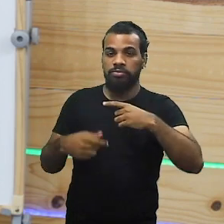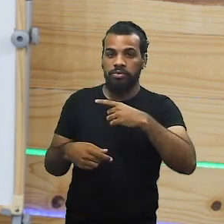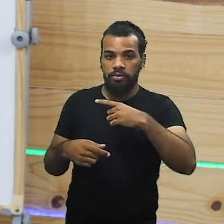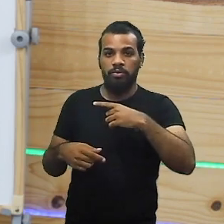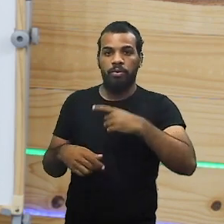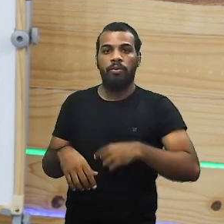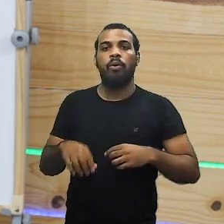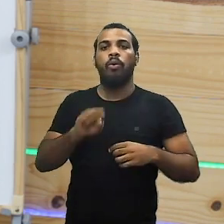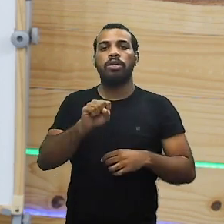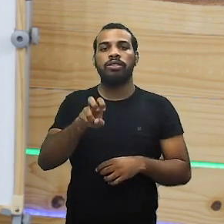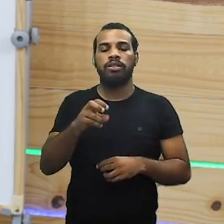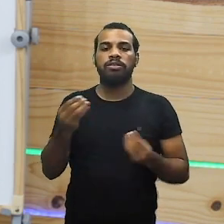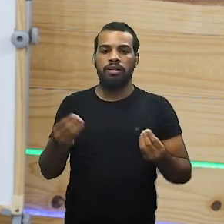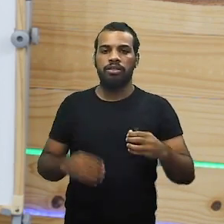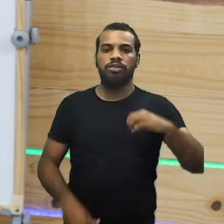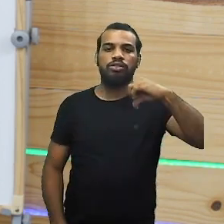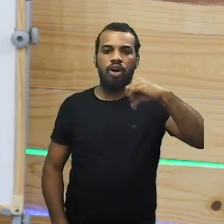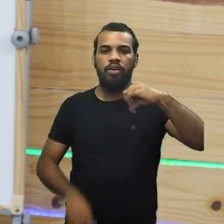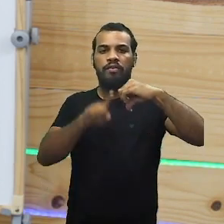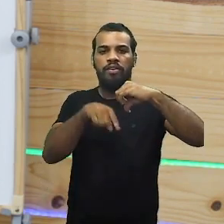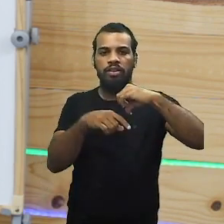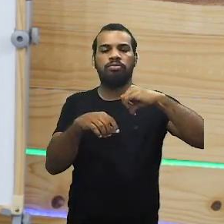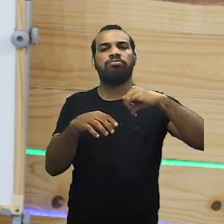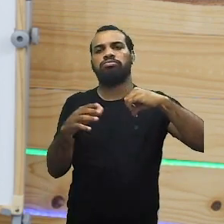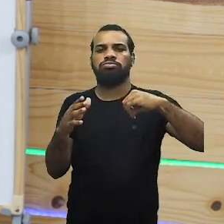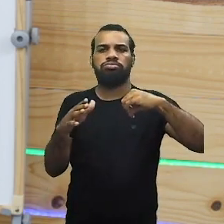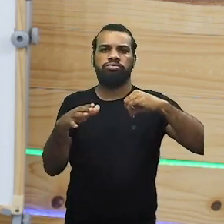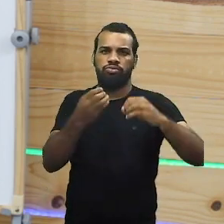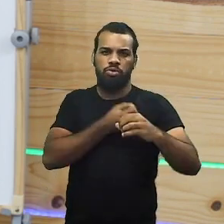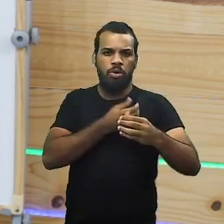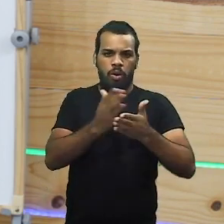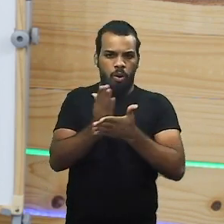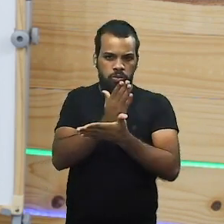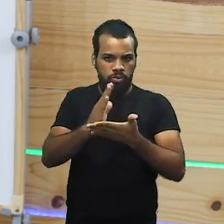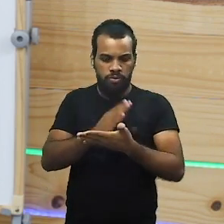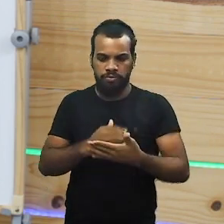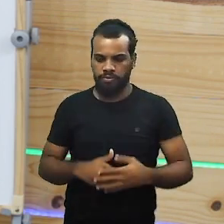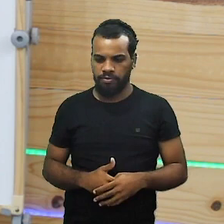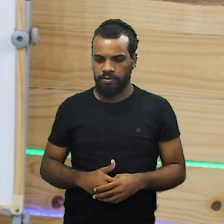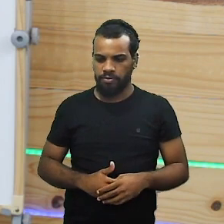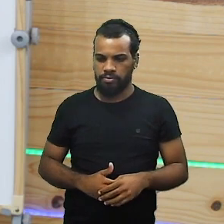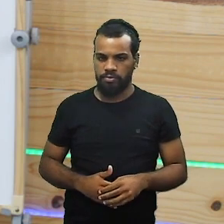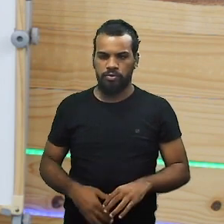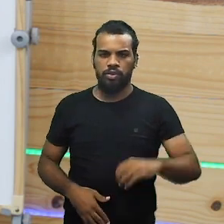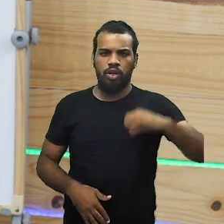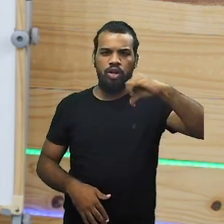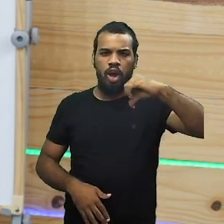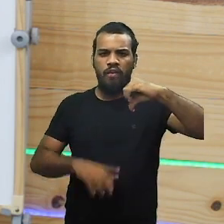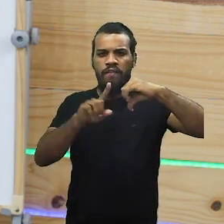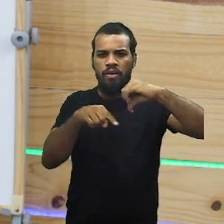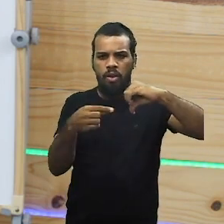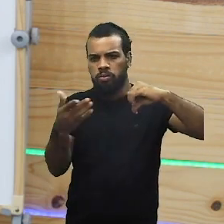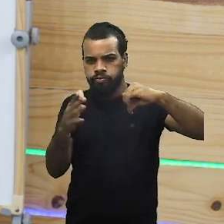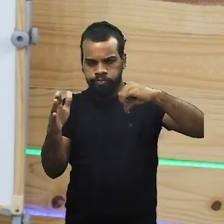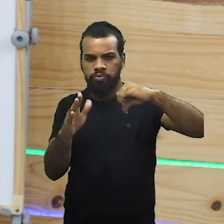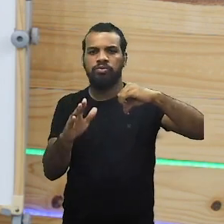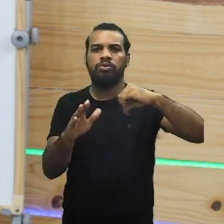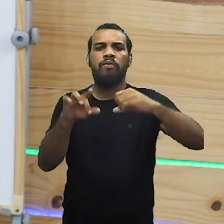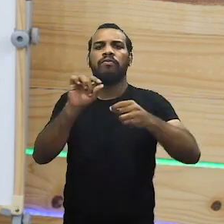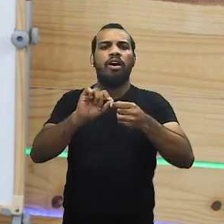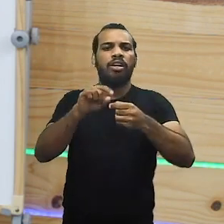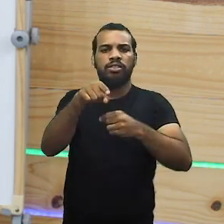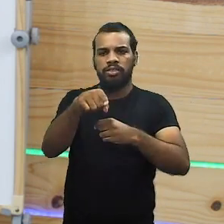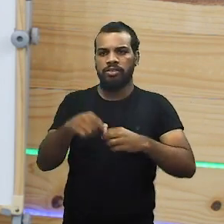de 85. Dá 9, alguma coisa, beleza? Esse 9, alguma coisa, o que você faz?